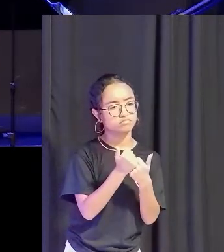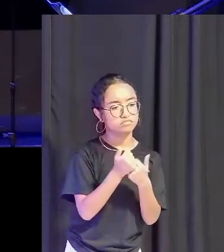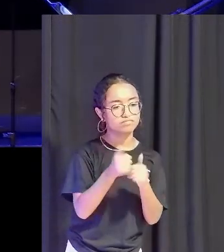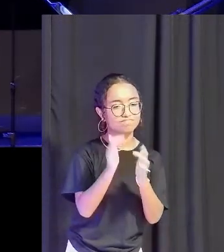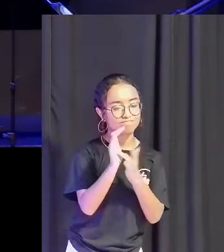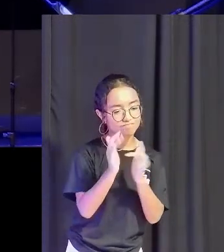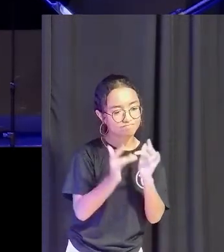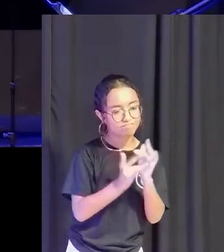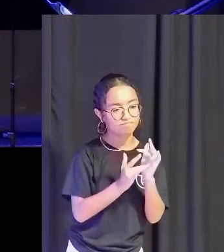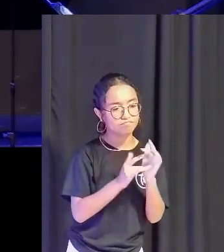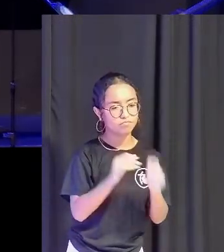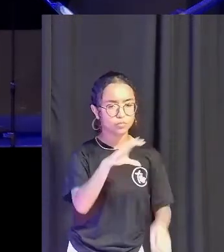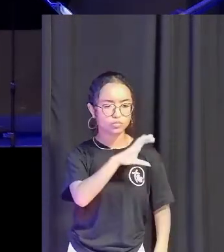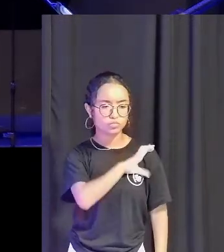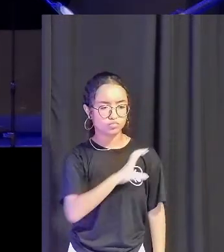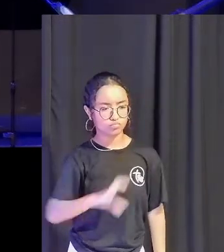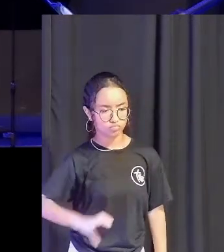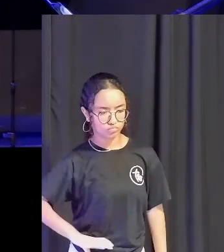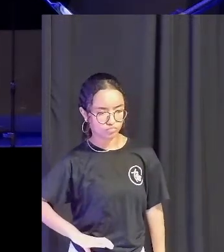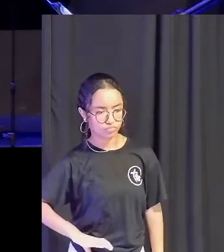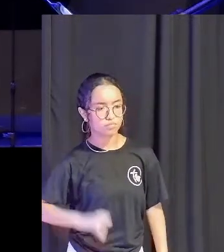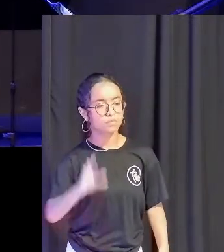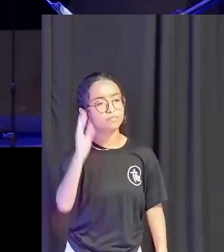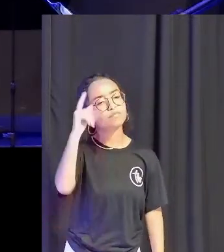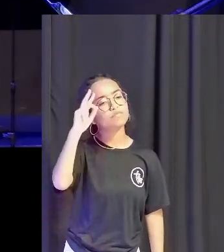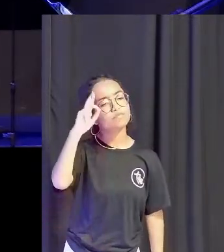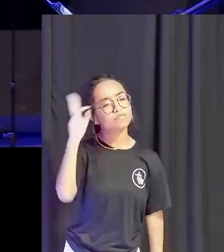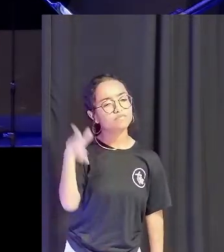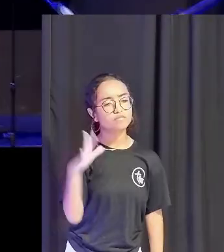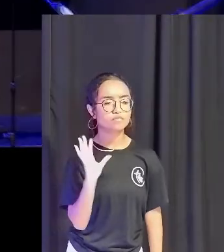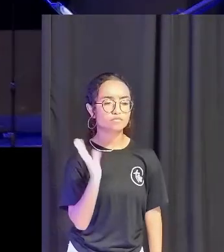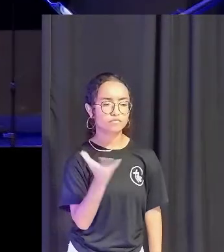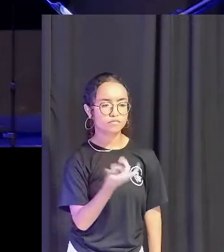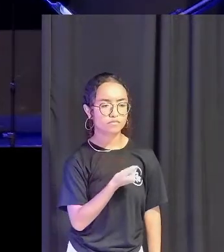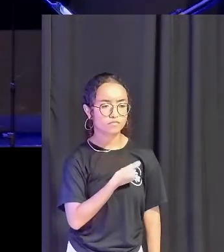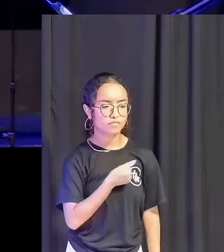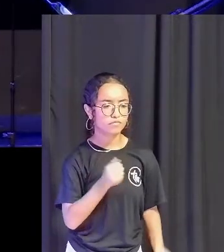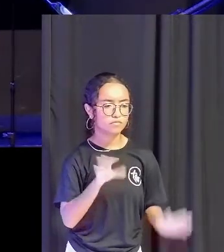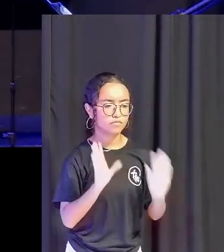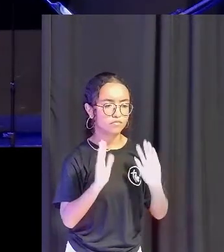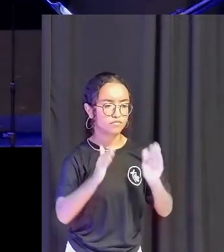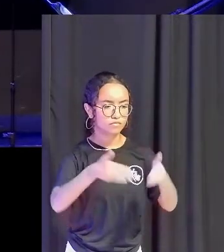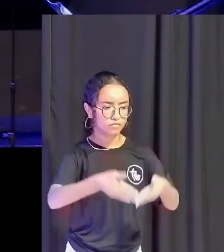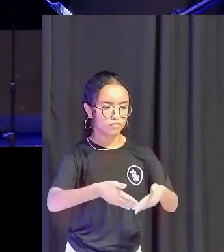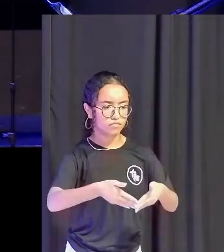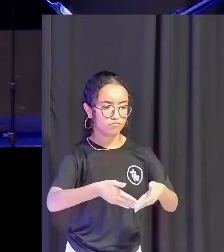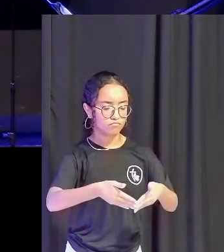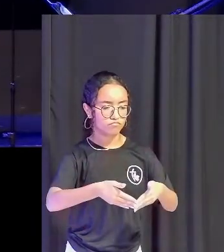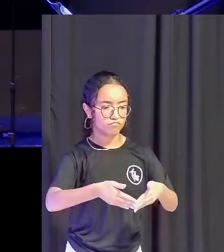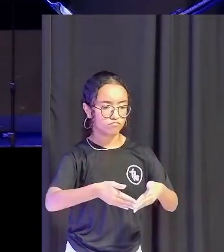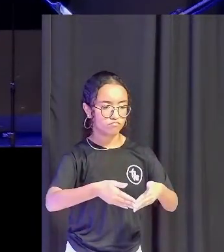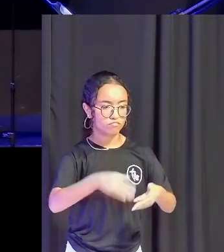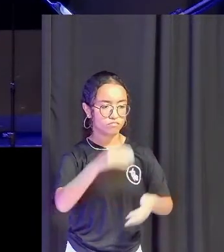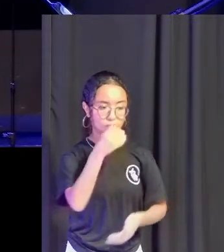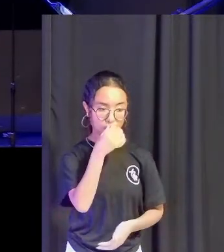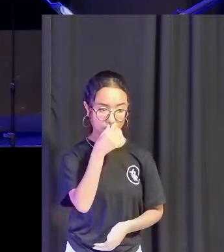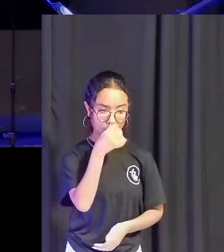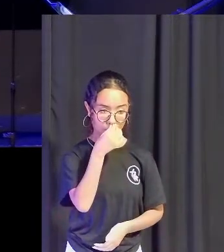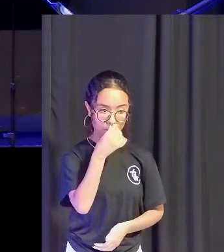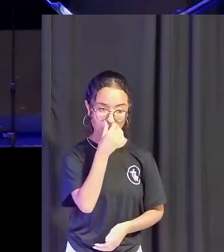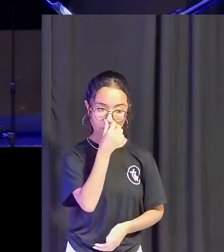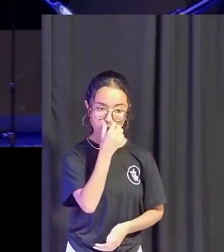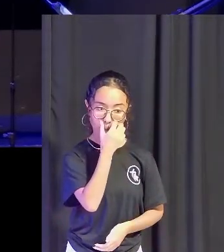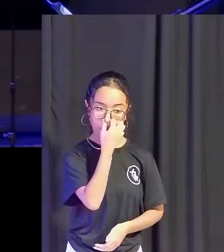pecados, mas não só isso, colocando Ele como Senhor. E colocando Ele como Senhor, tu está se